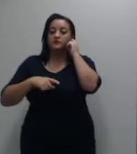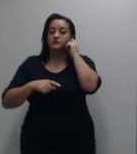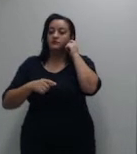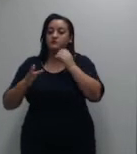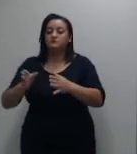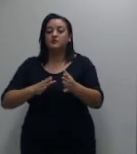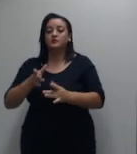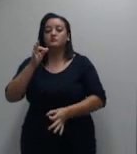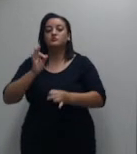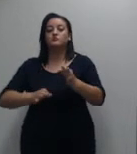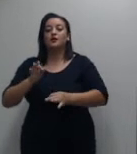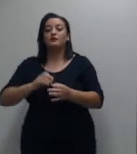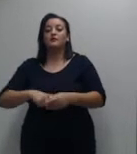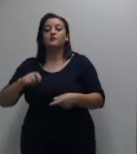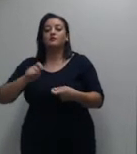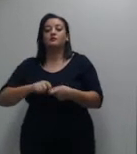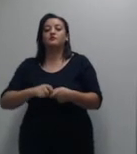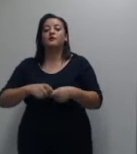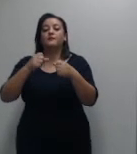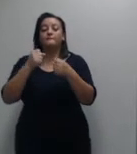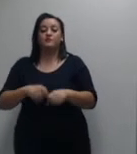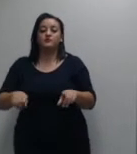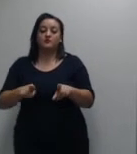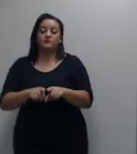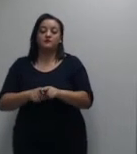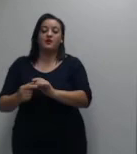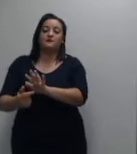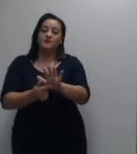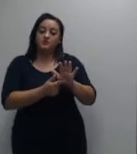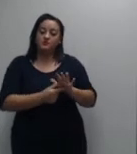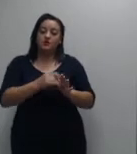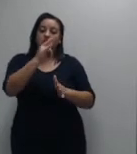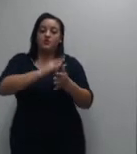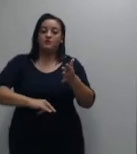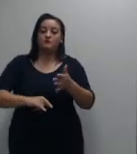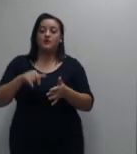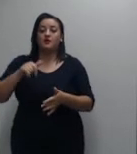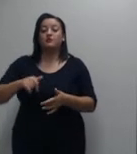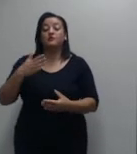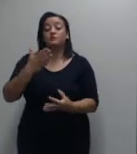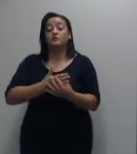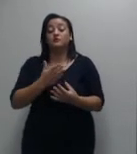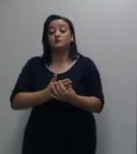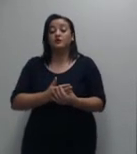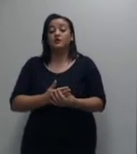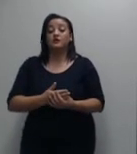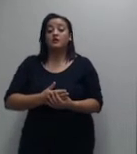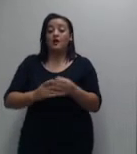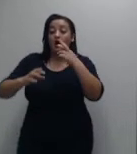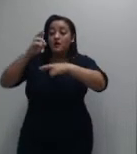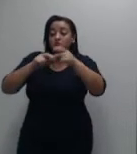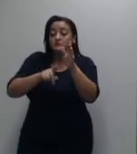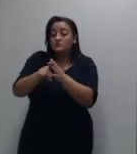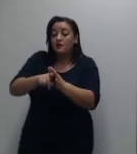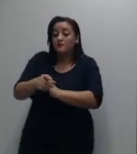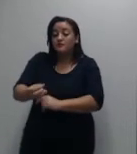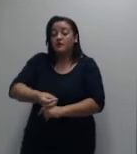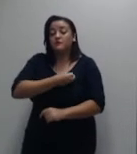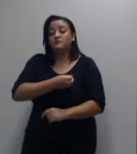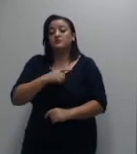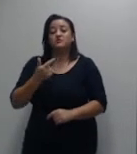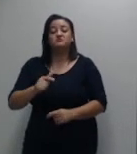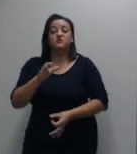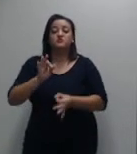julgamento do feito a pasta apresentar memoriais no caso em exame verifica-se que não existe